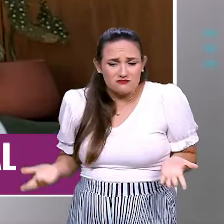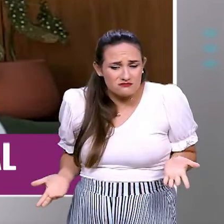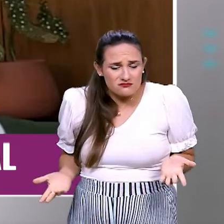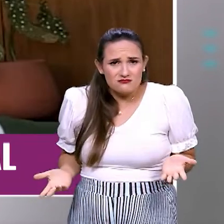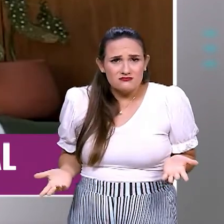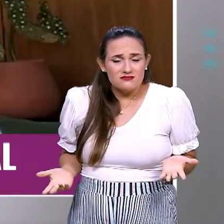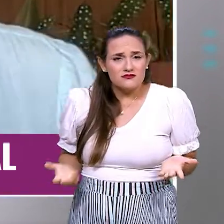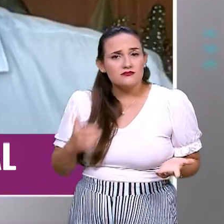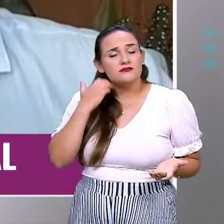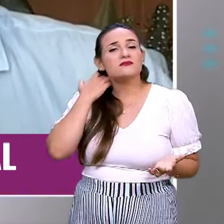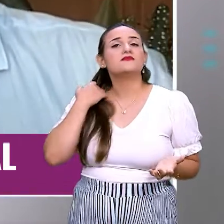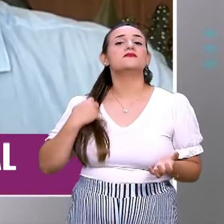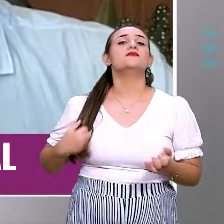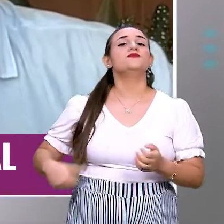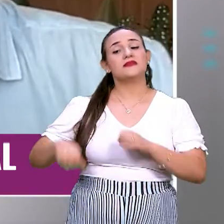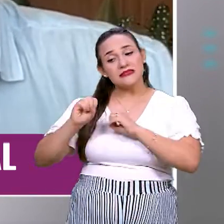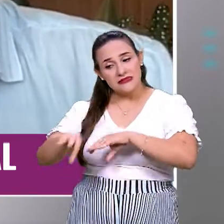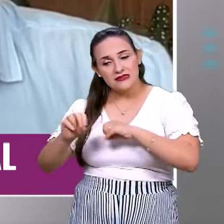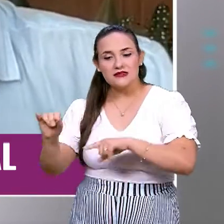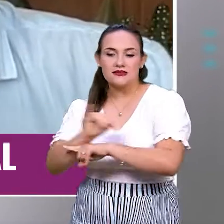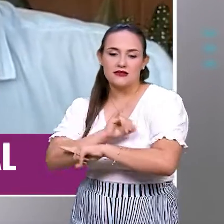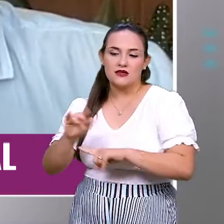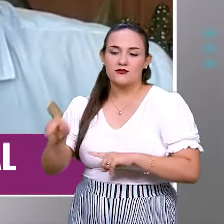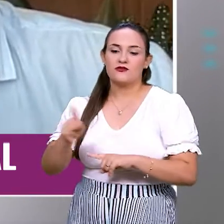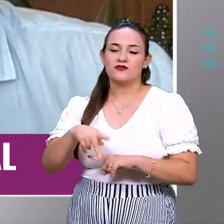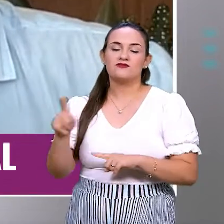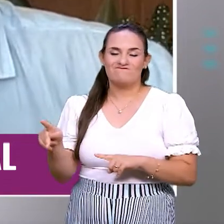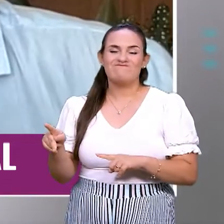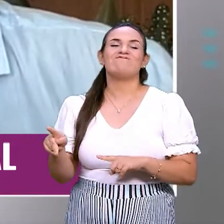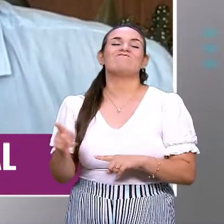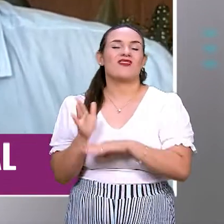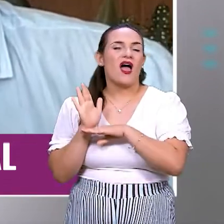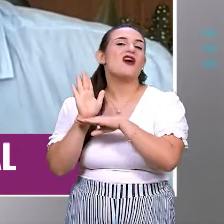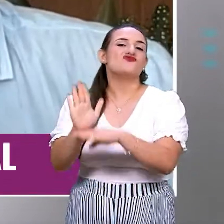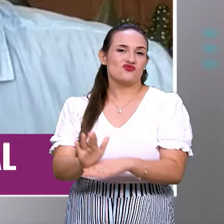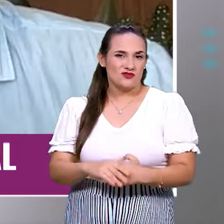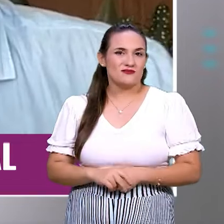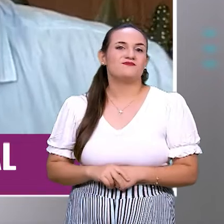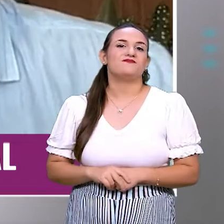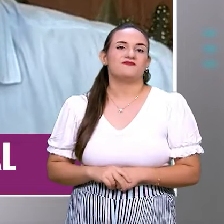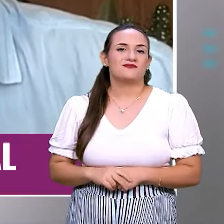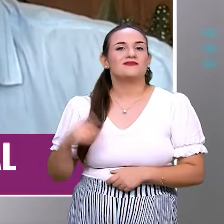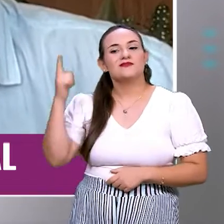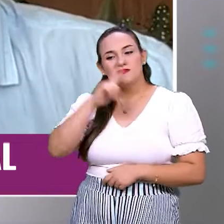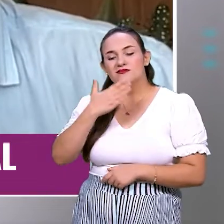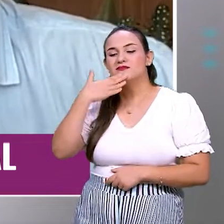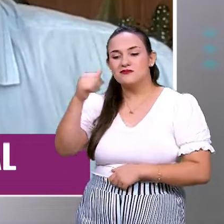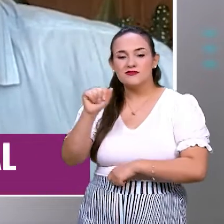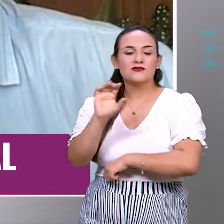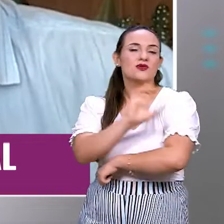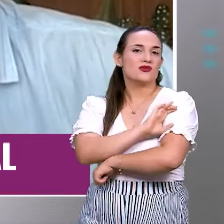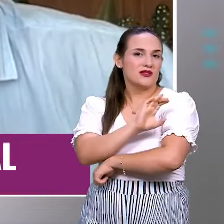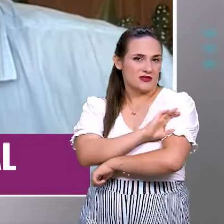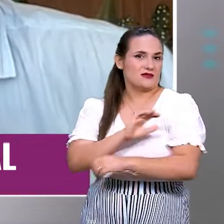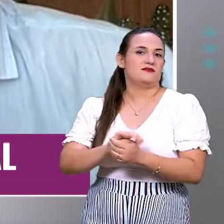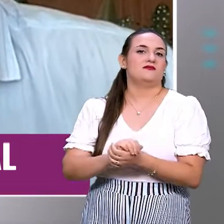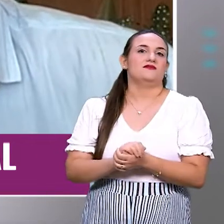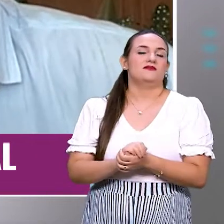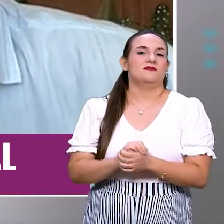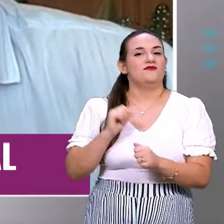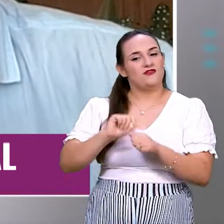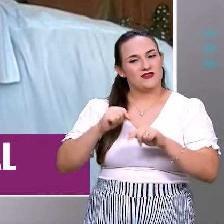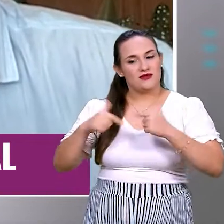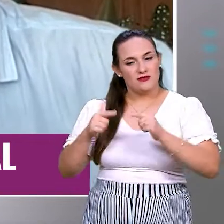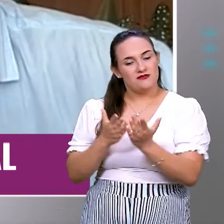agora? Então, passar essas ferramentas para o professor ajuda muito a ele conseguir coordenar a sala dele e fazer o